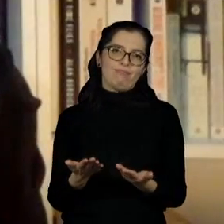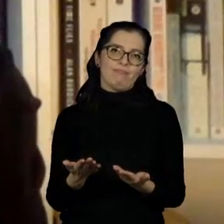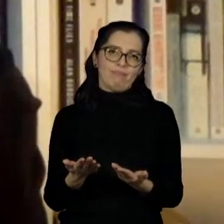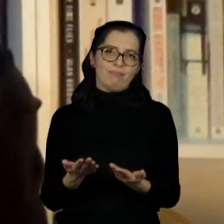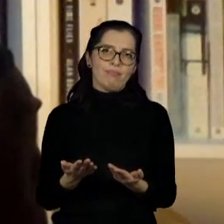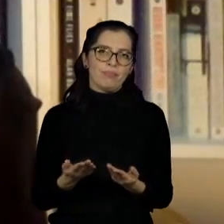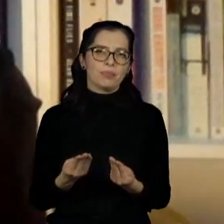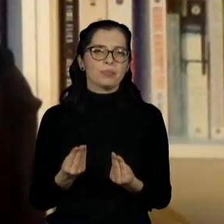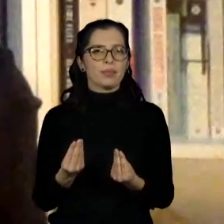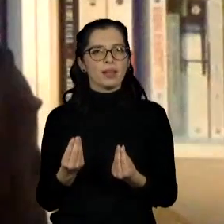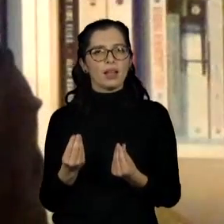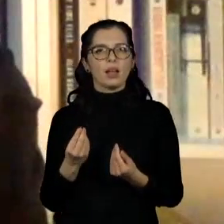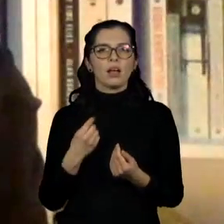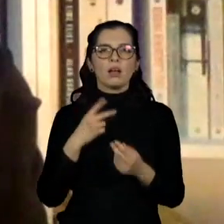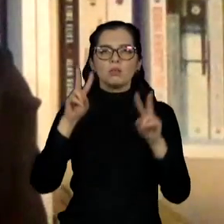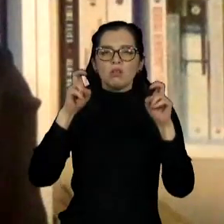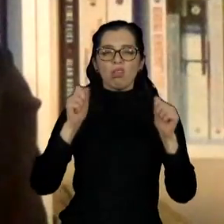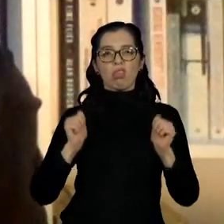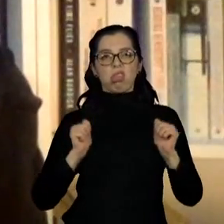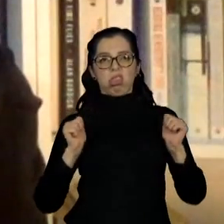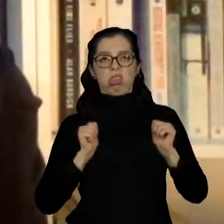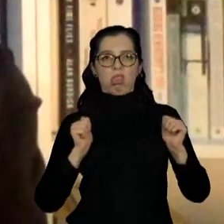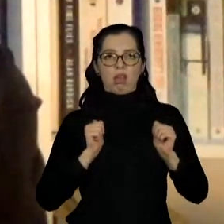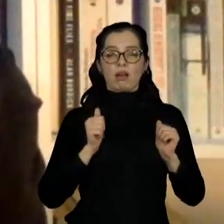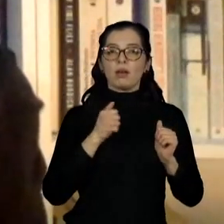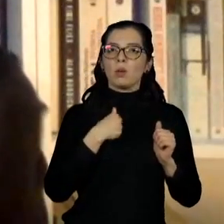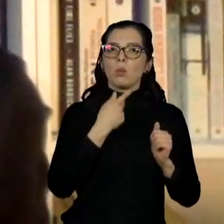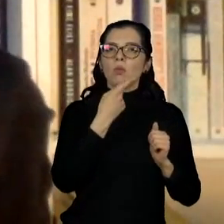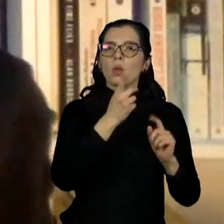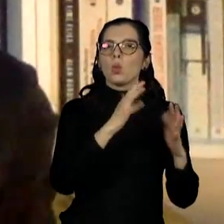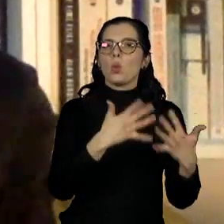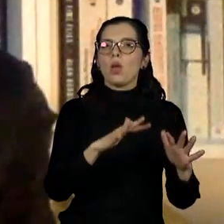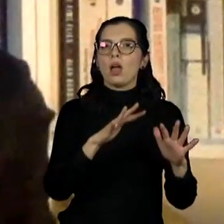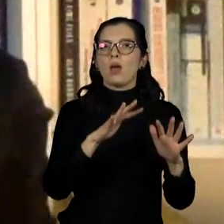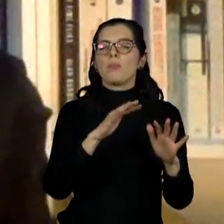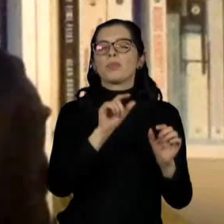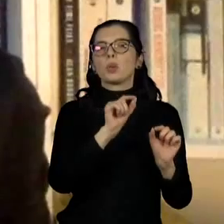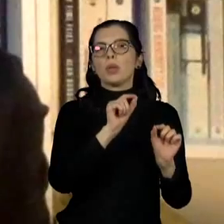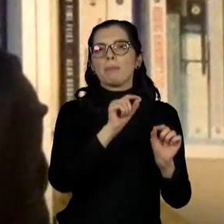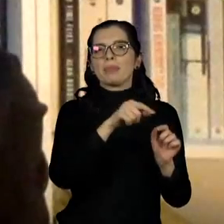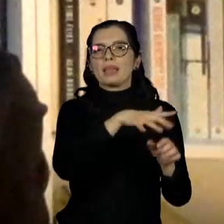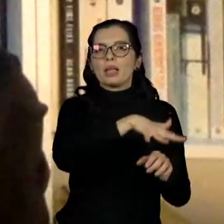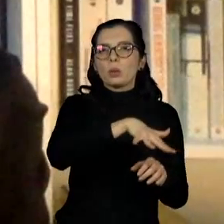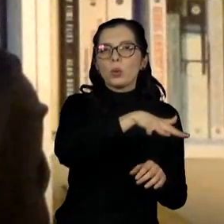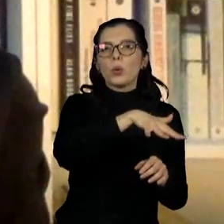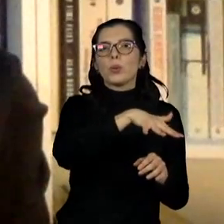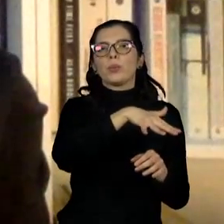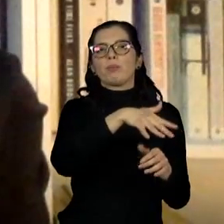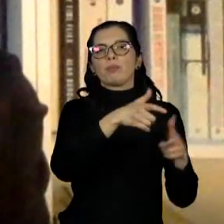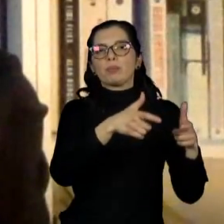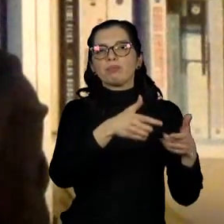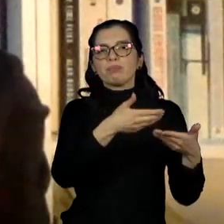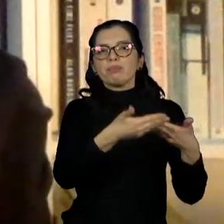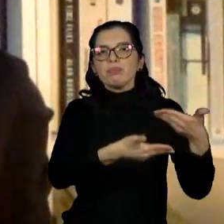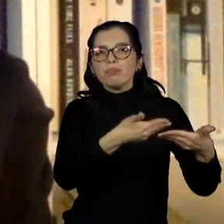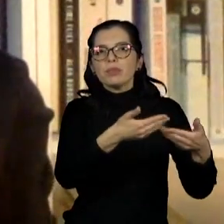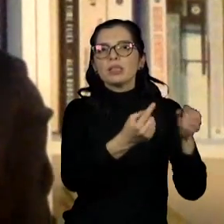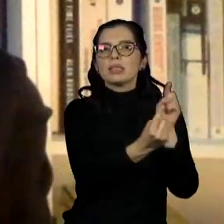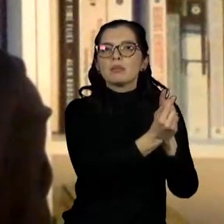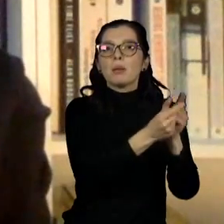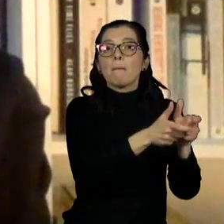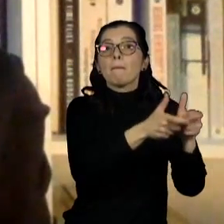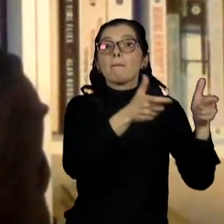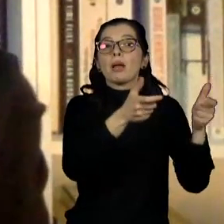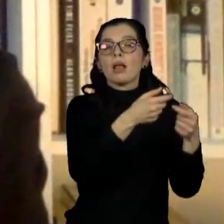E por slack eu me diz que não é operando. Nós, em most